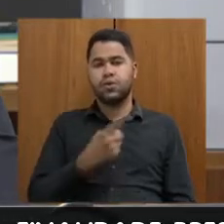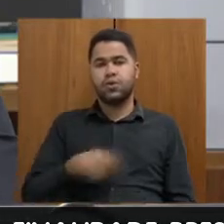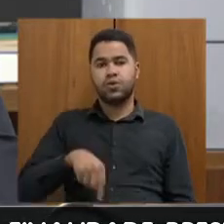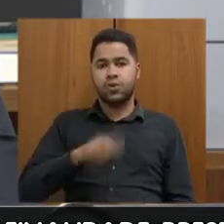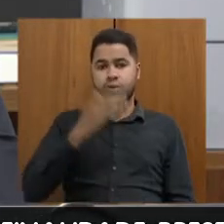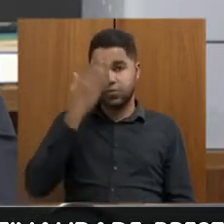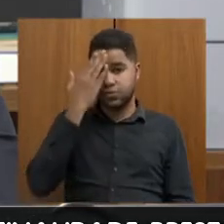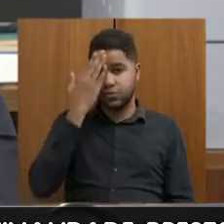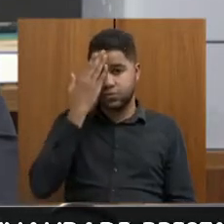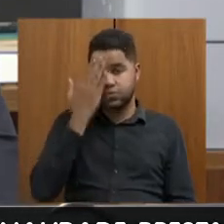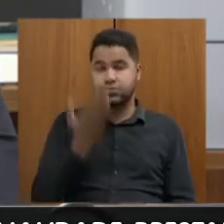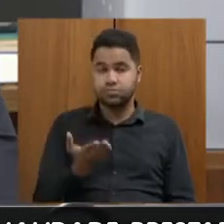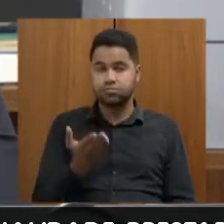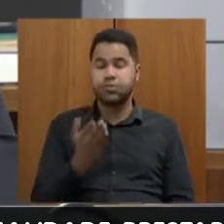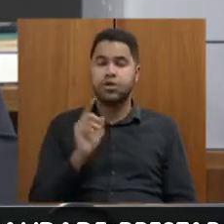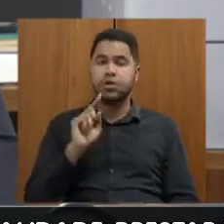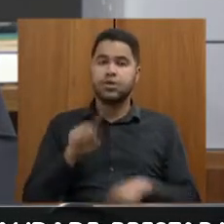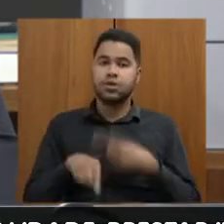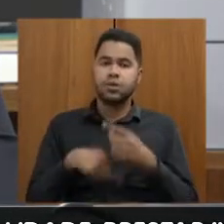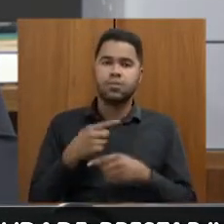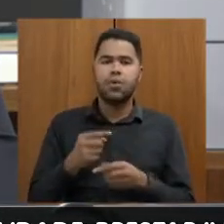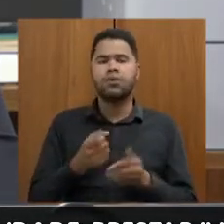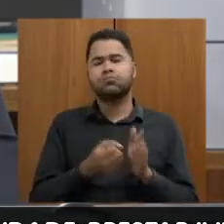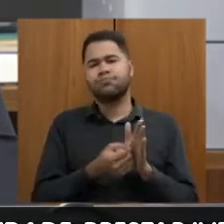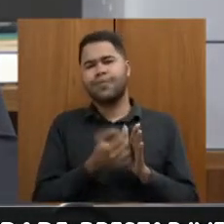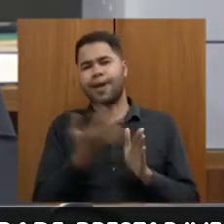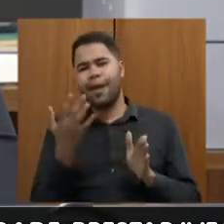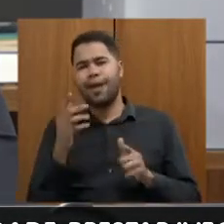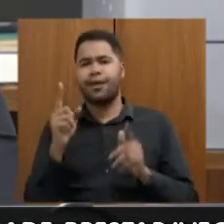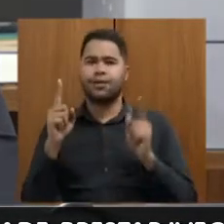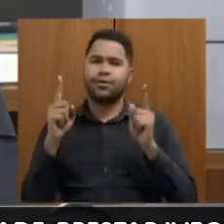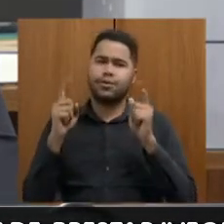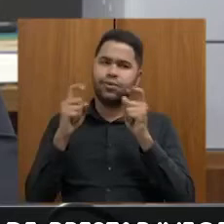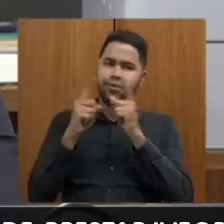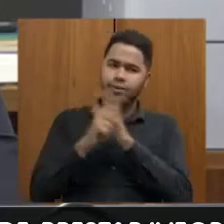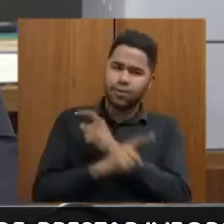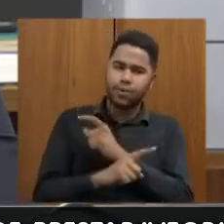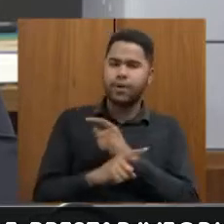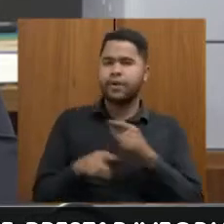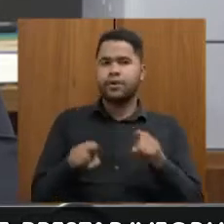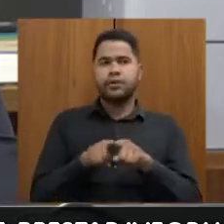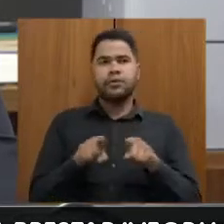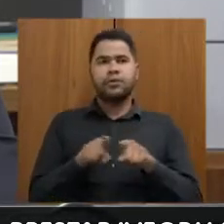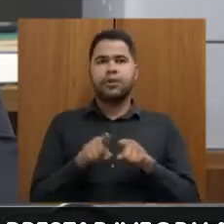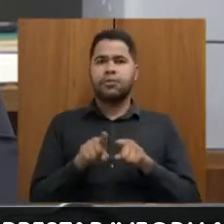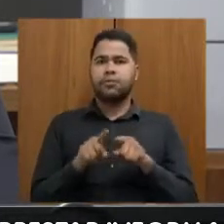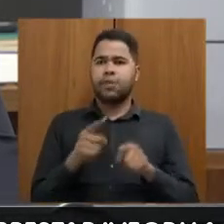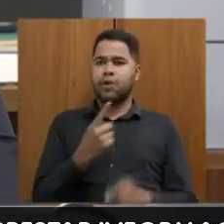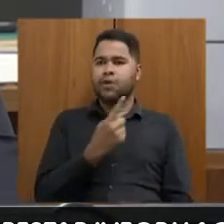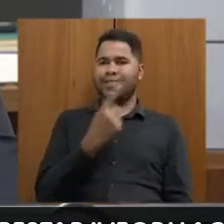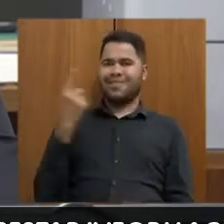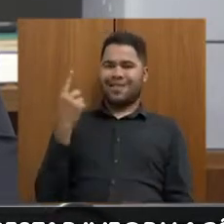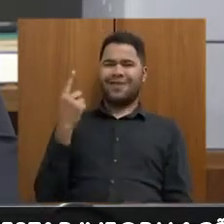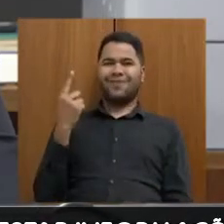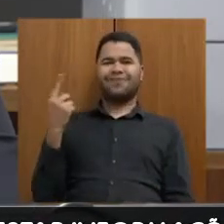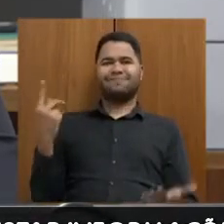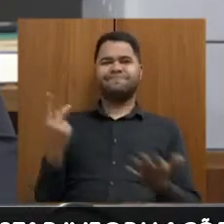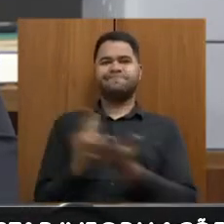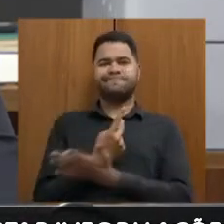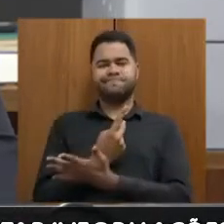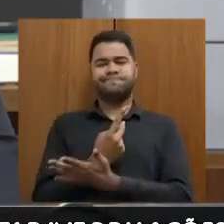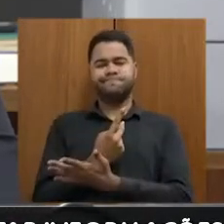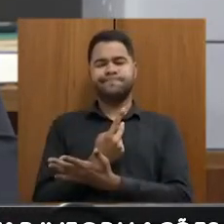sabemos que depois das inúmeras dificuldades um dos irmãos que foram precisam ser ditos